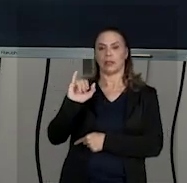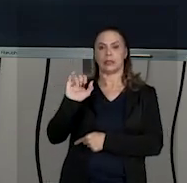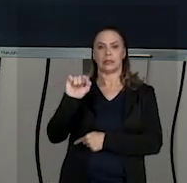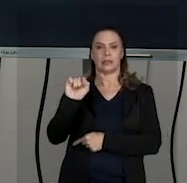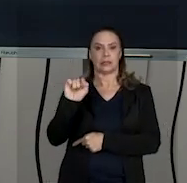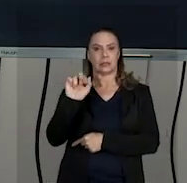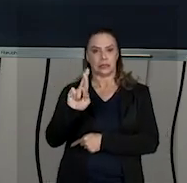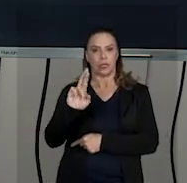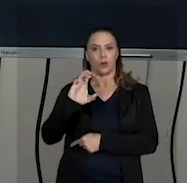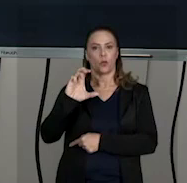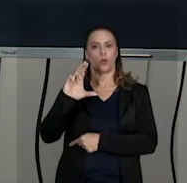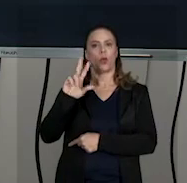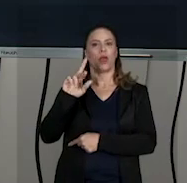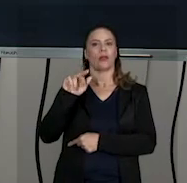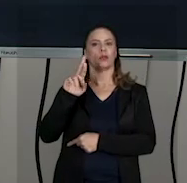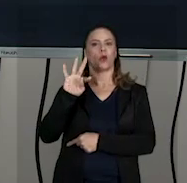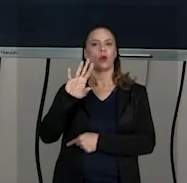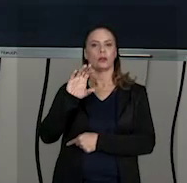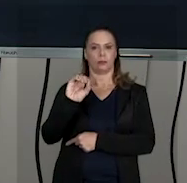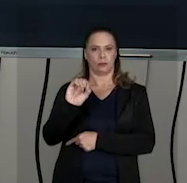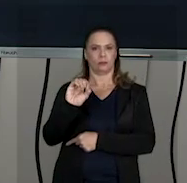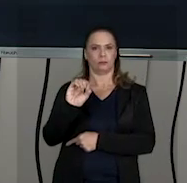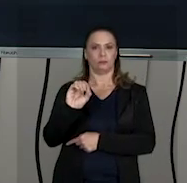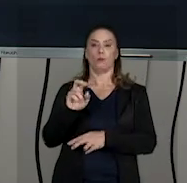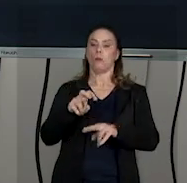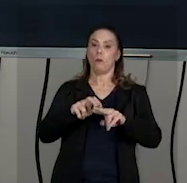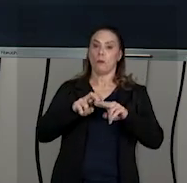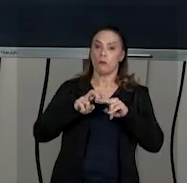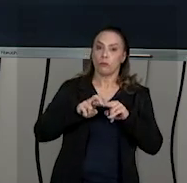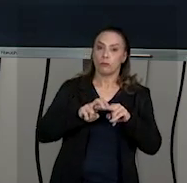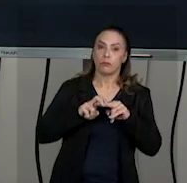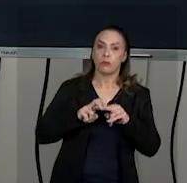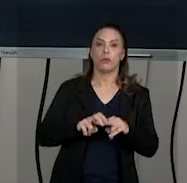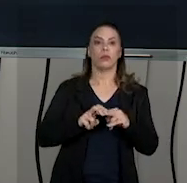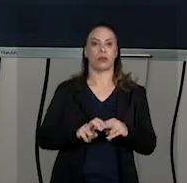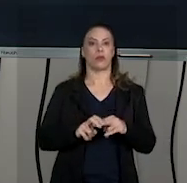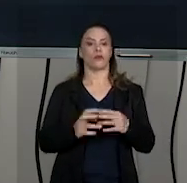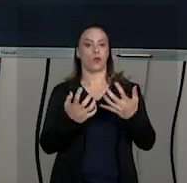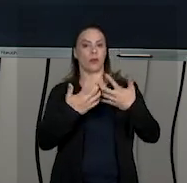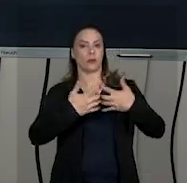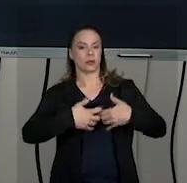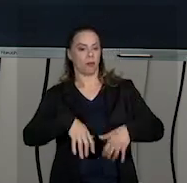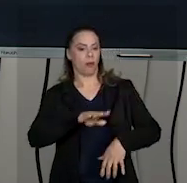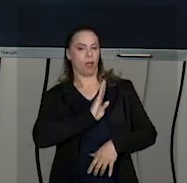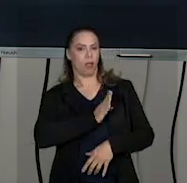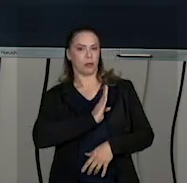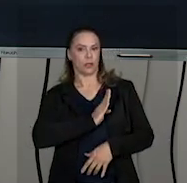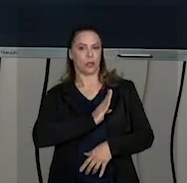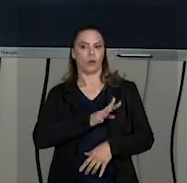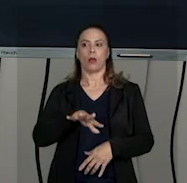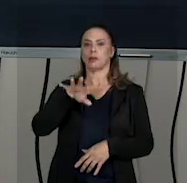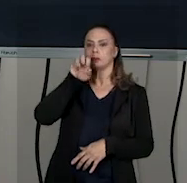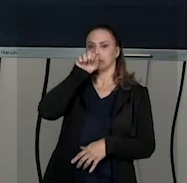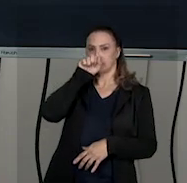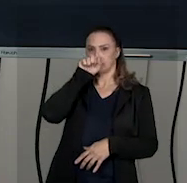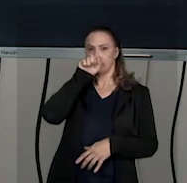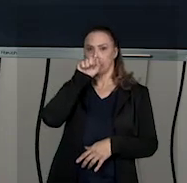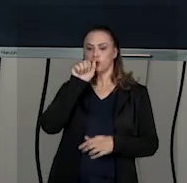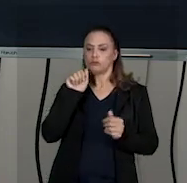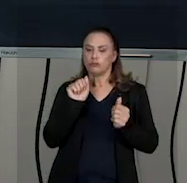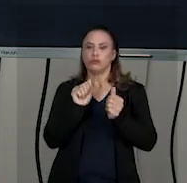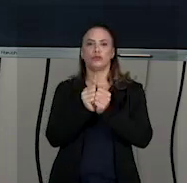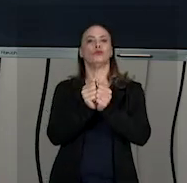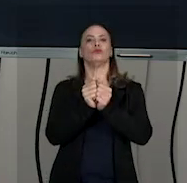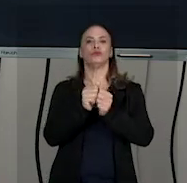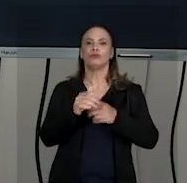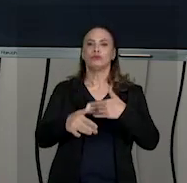sistemas, eles funcionam em conjunto. Então, essa necessidade, né, do oxigênio que a gente precisa, ela é